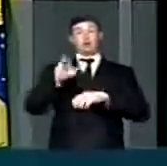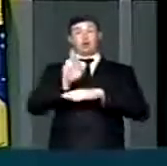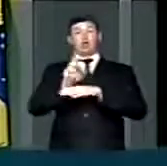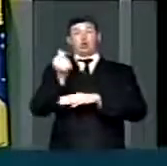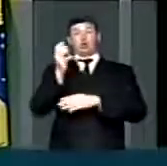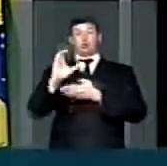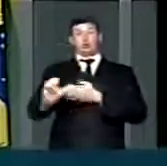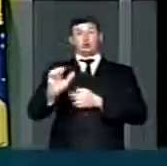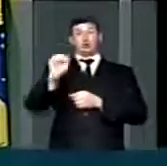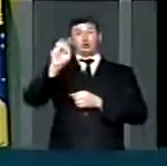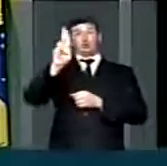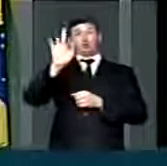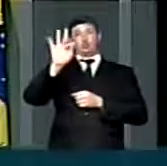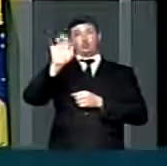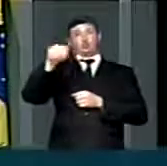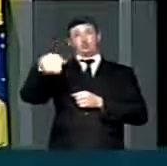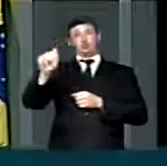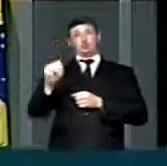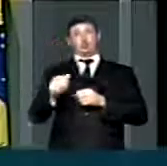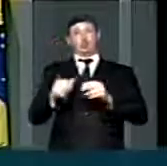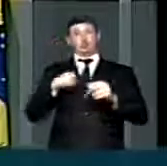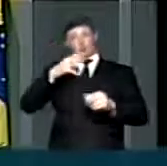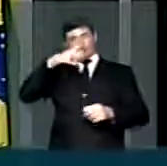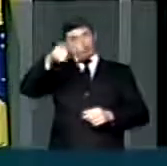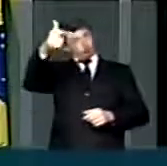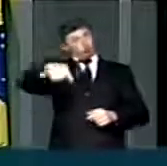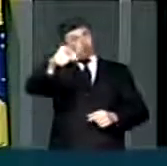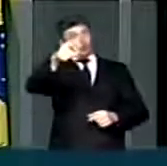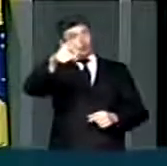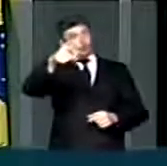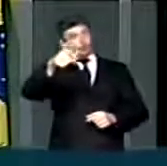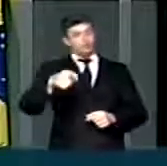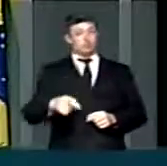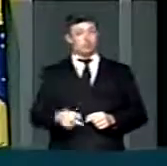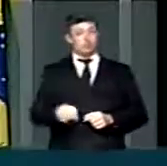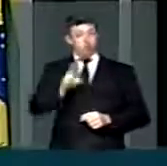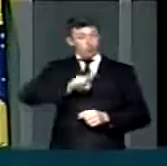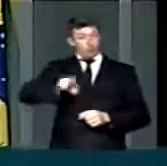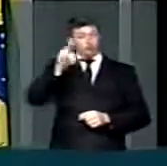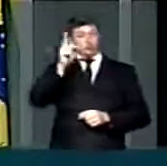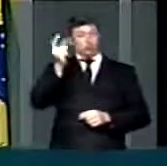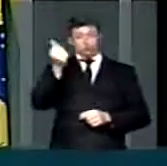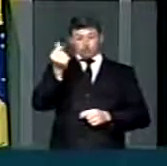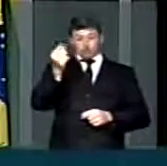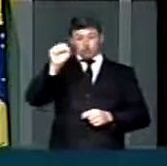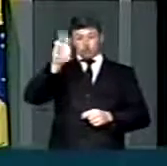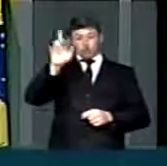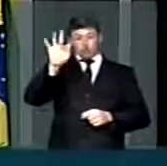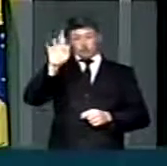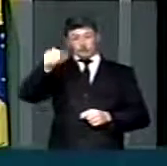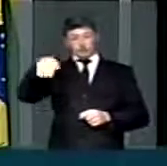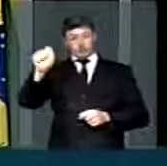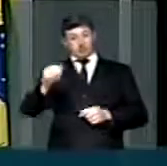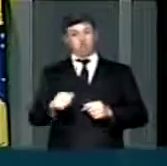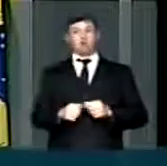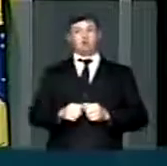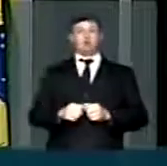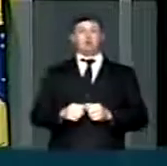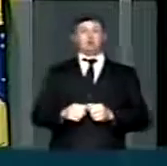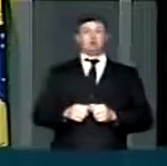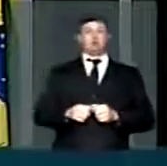da SUFRAMA. Fica aqui a denúncia, mais uma vez, usa os recursos da SUFRAMA para